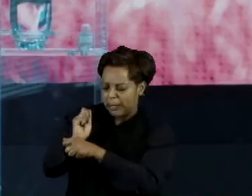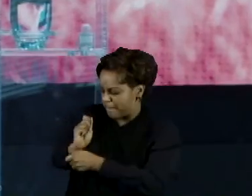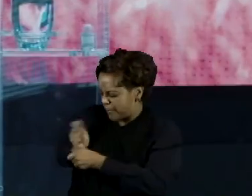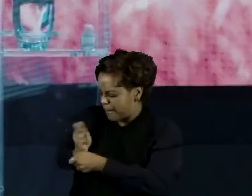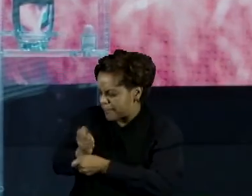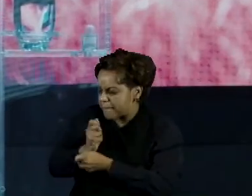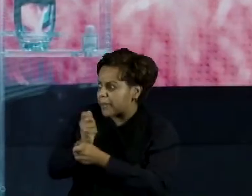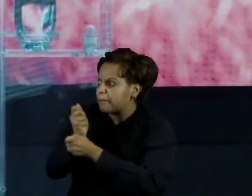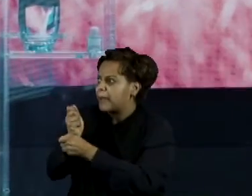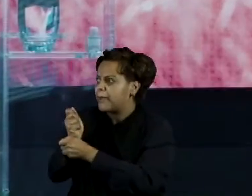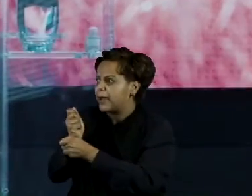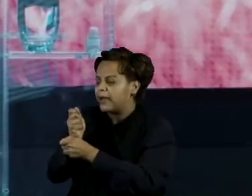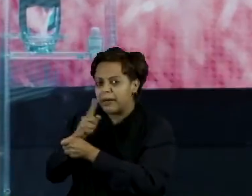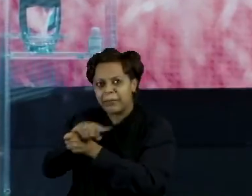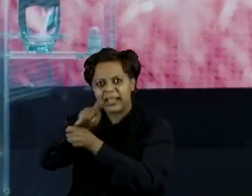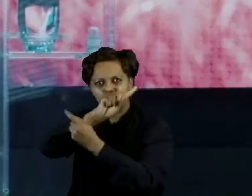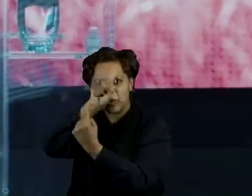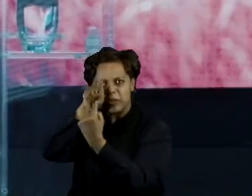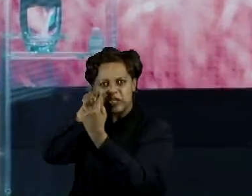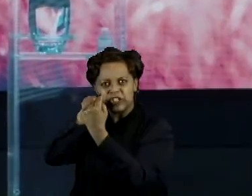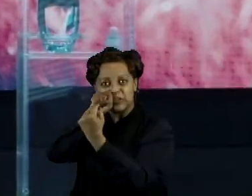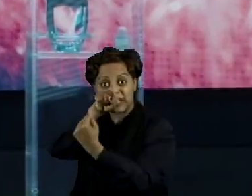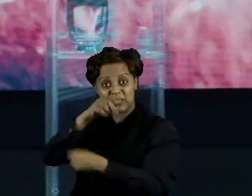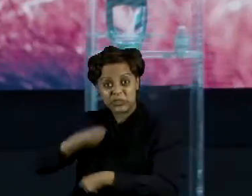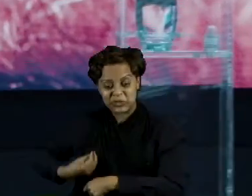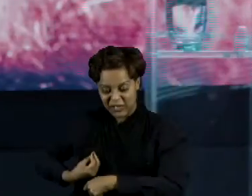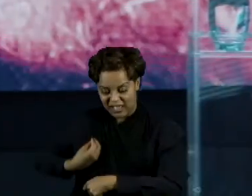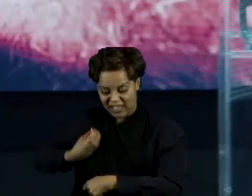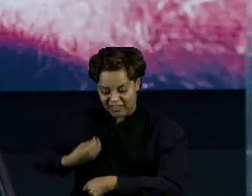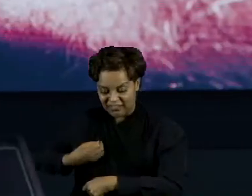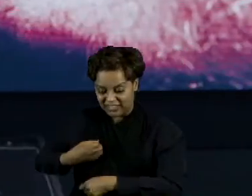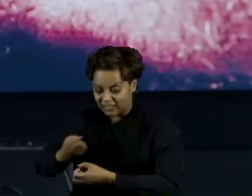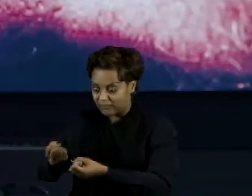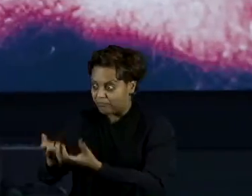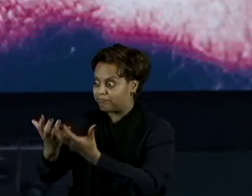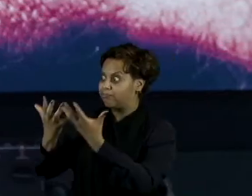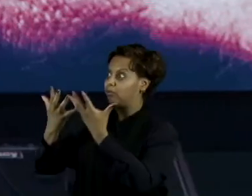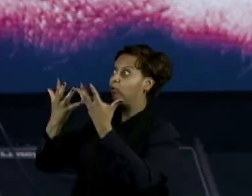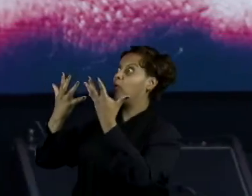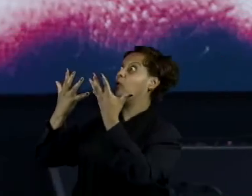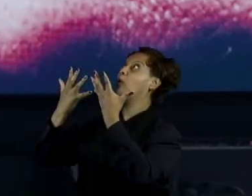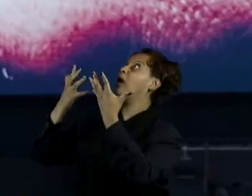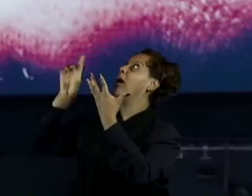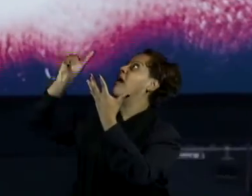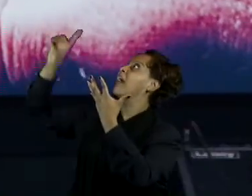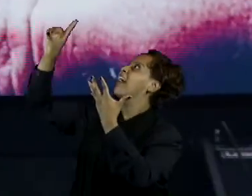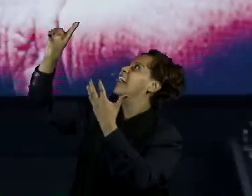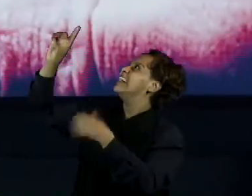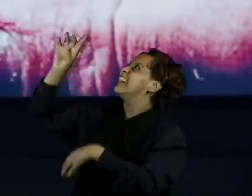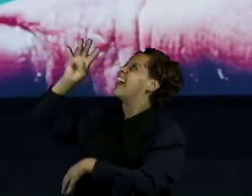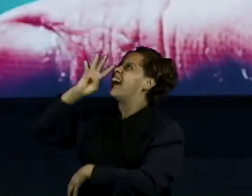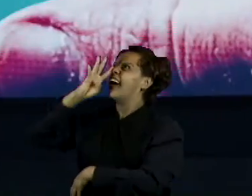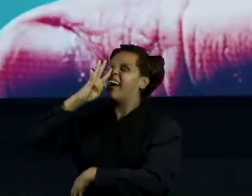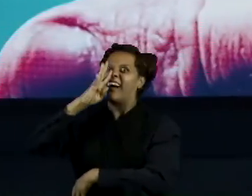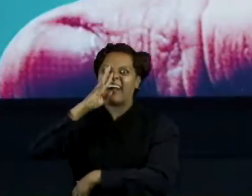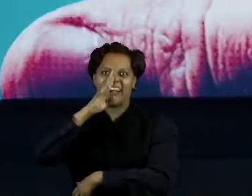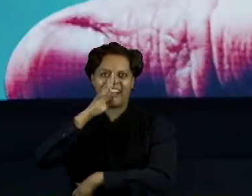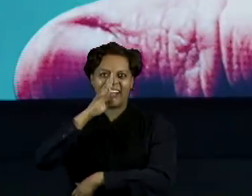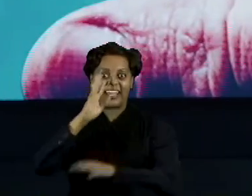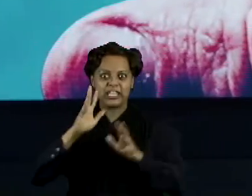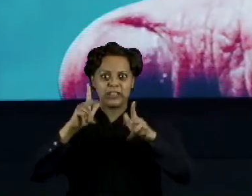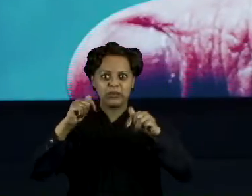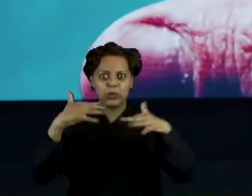com que o teu propósito surja diante de todos e todos possam